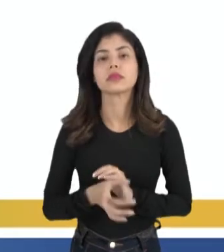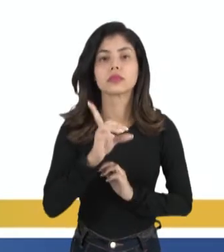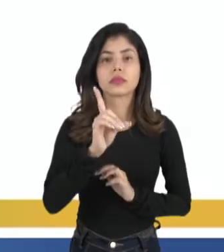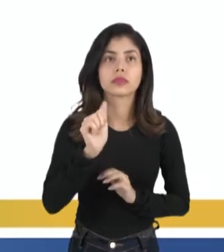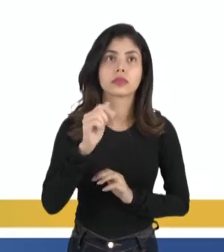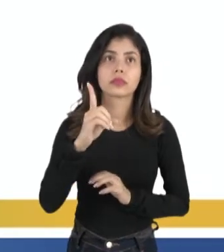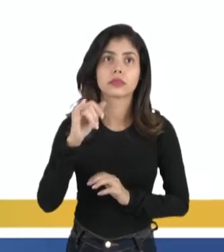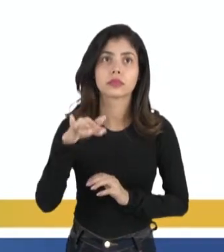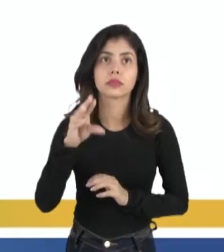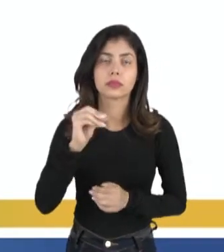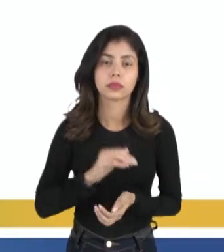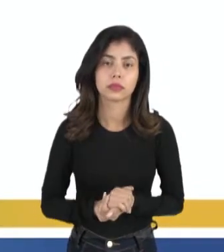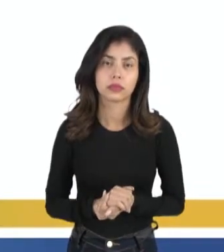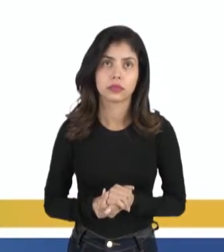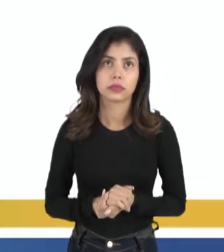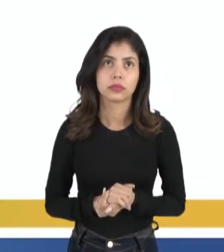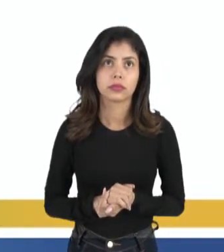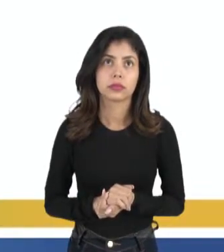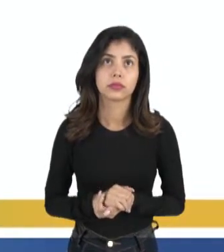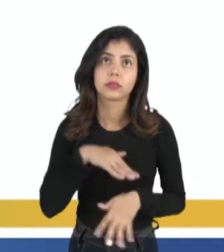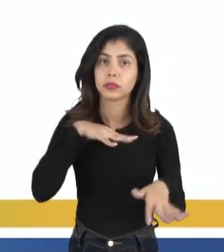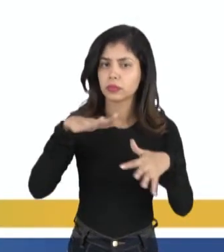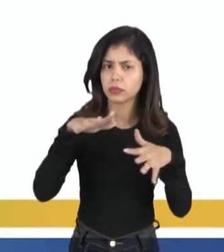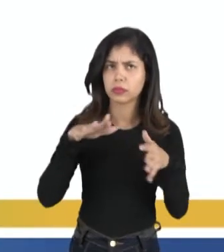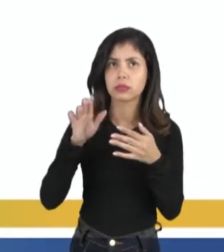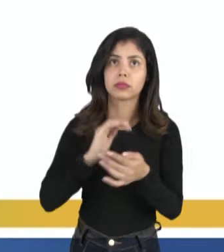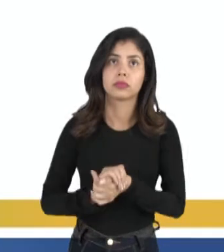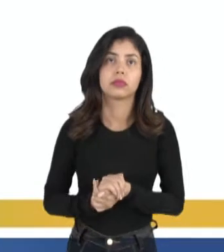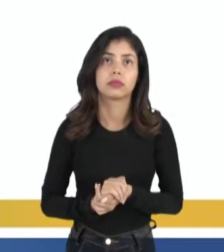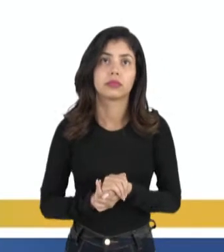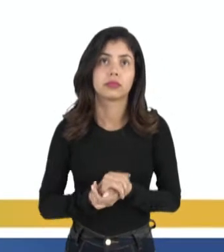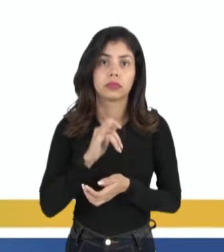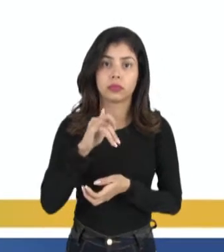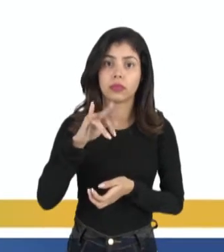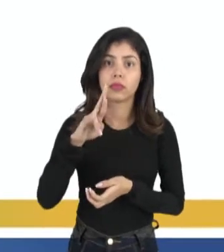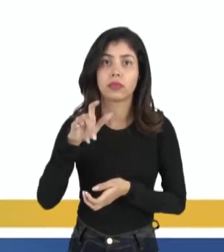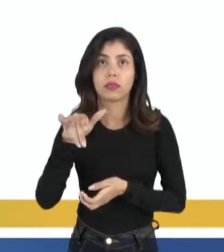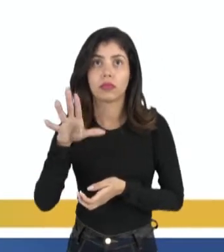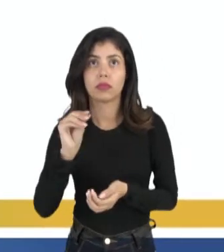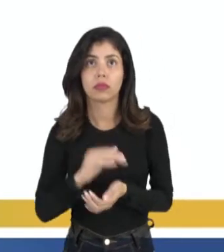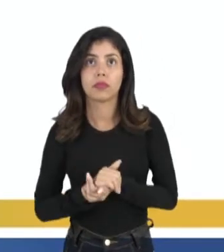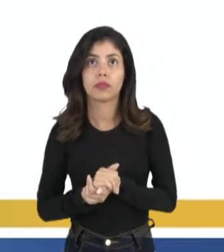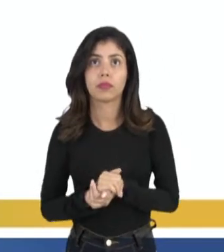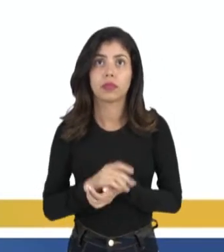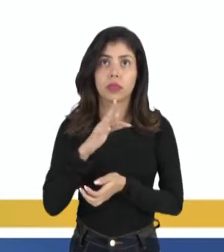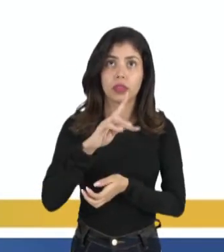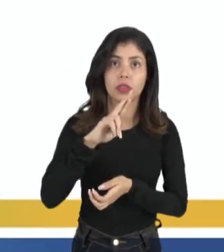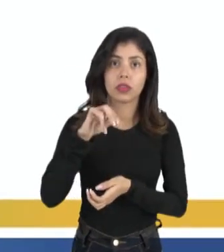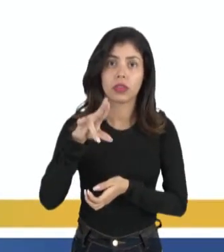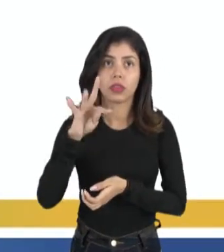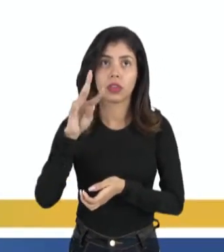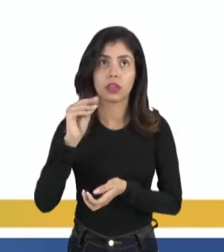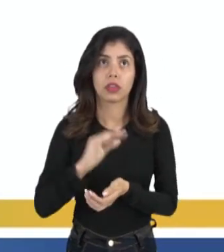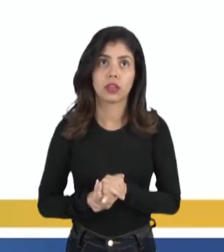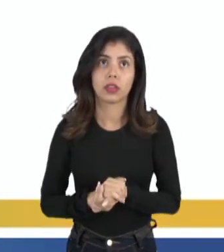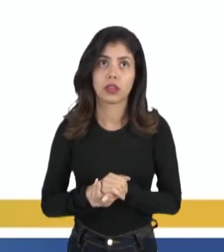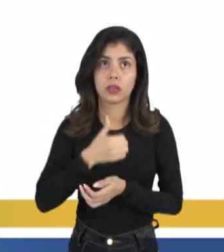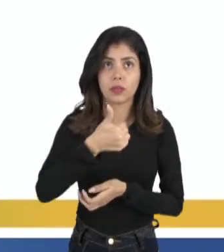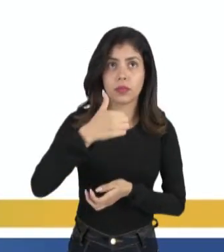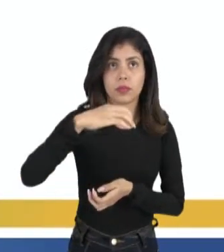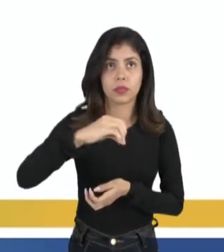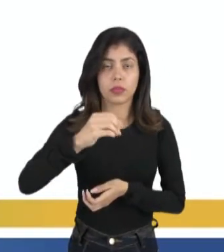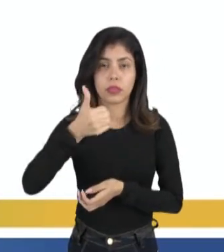e O dadaísmo O dadaísmo foi um movimento e lógico encabeçado por Cristã